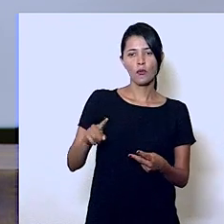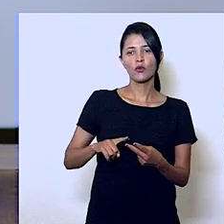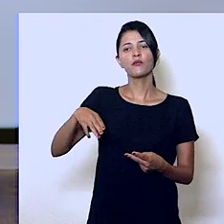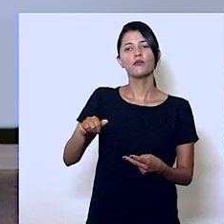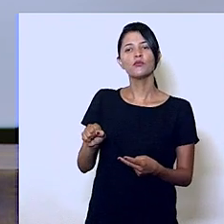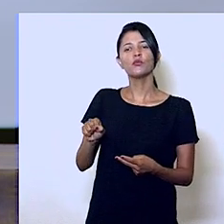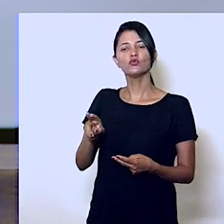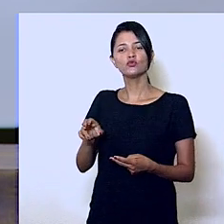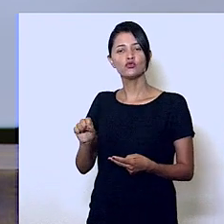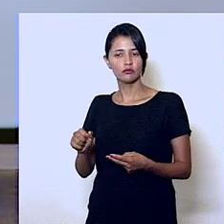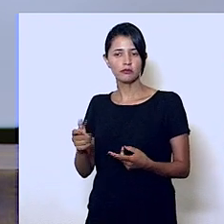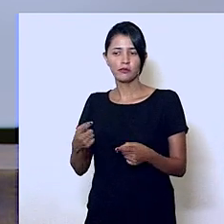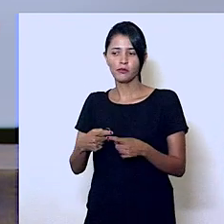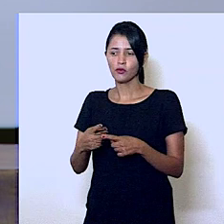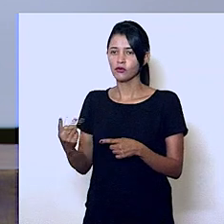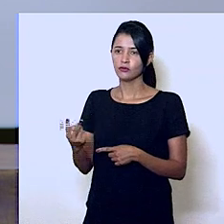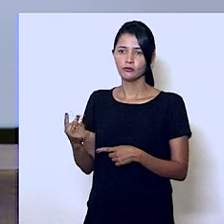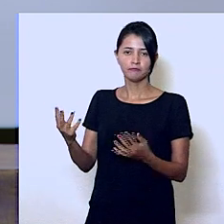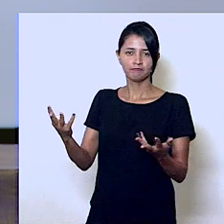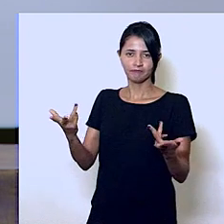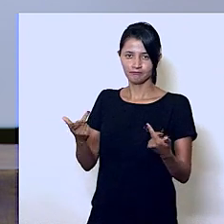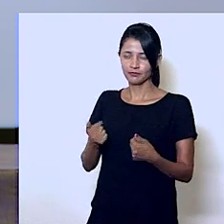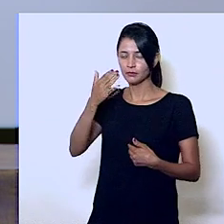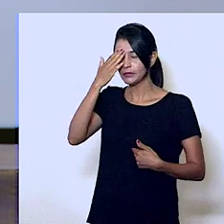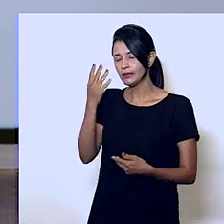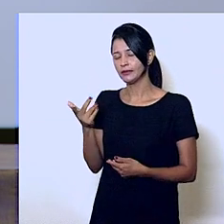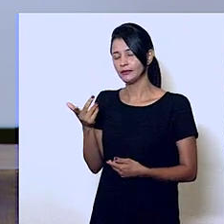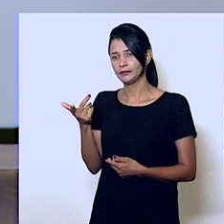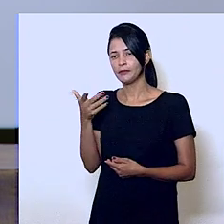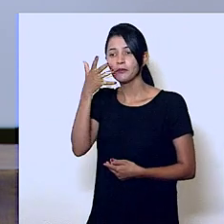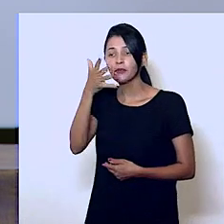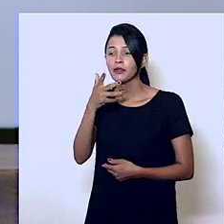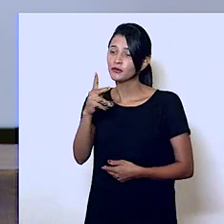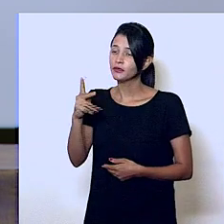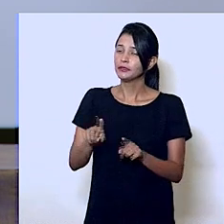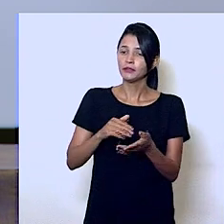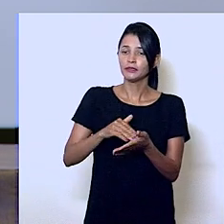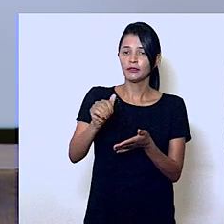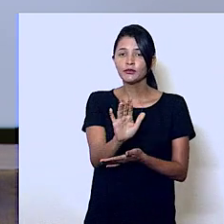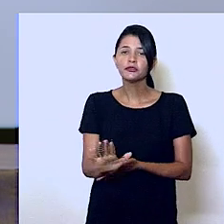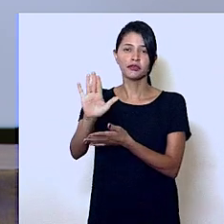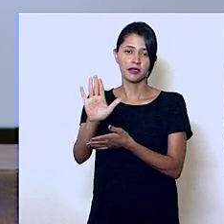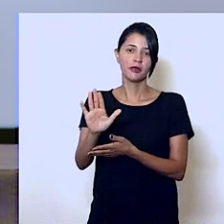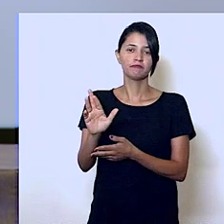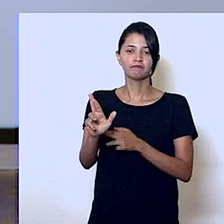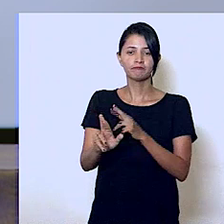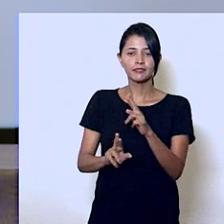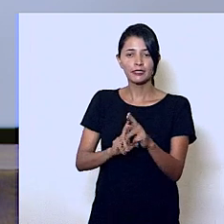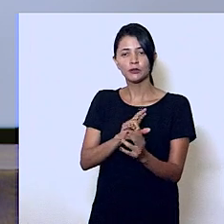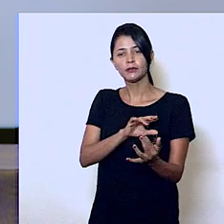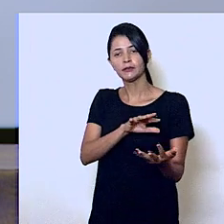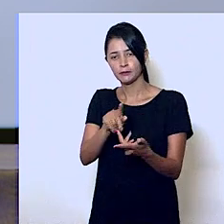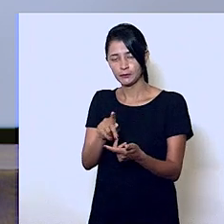Muito obrigado pela palavra de Vossa Excelência, claro, também do secretário-geral das Relações Exteriores. Um dos traços da